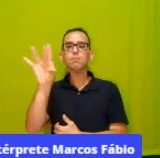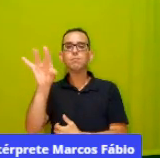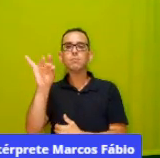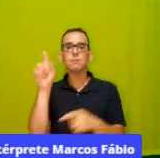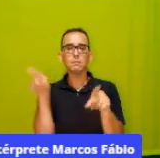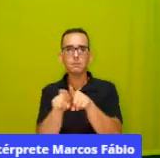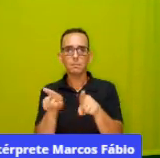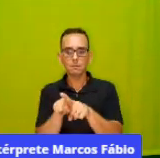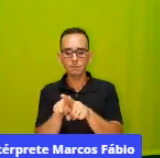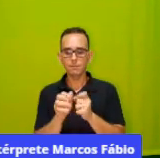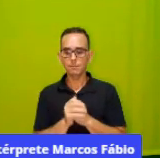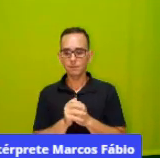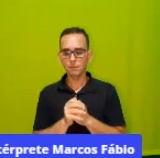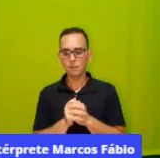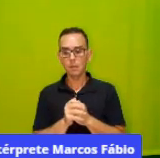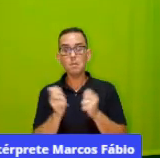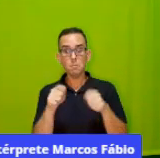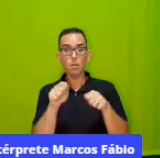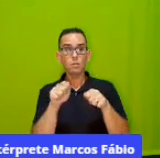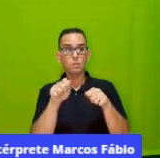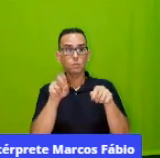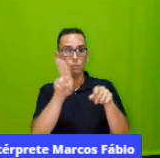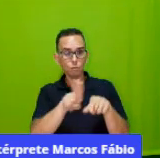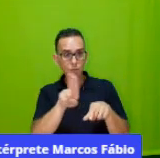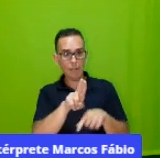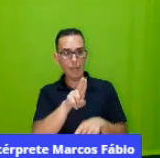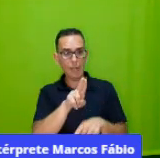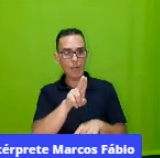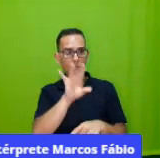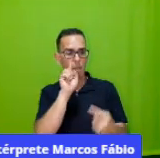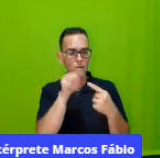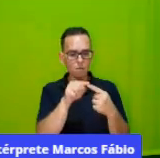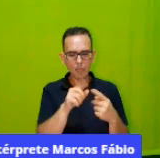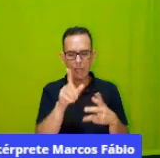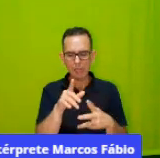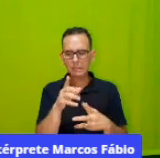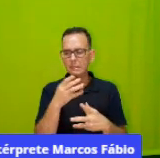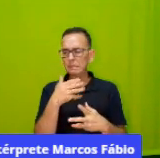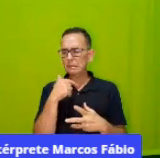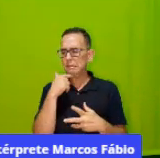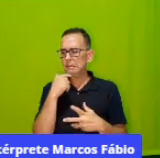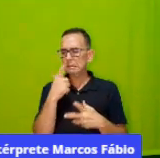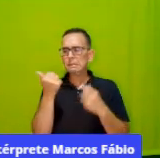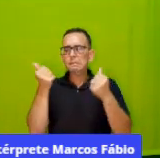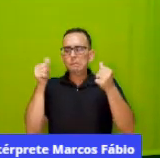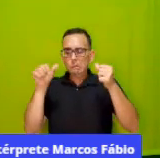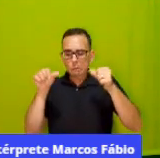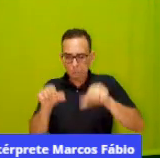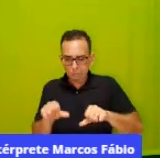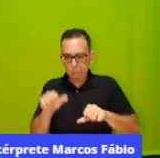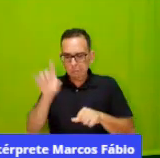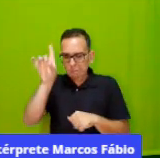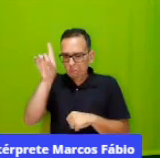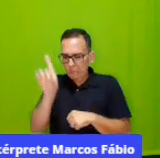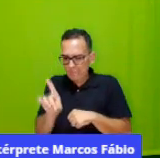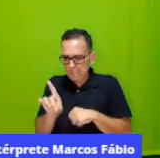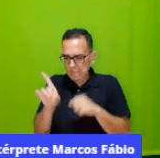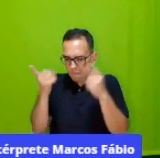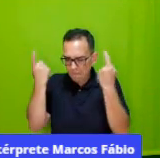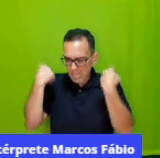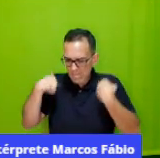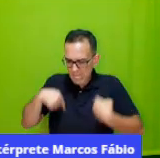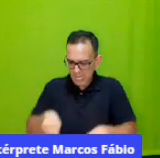também comprado e ele é imantado. Então, da mesma forma que a gente trabalha conteúdo com imã, vamos supor que esse aluno é